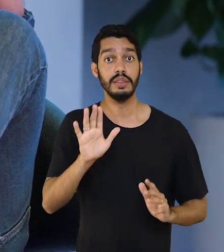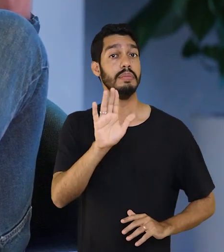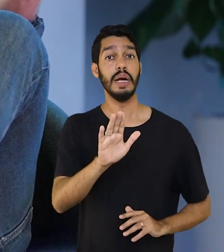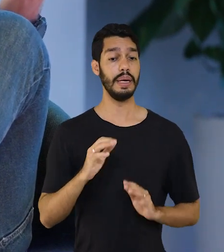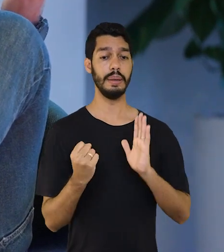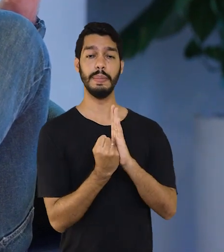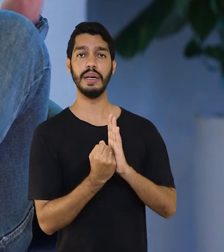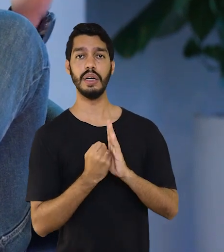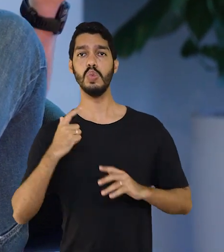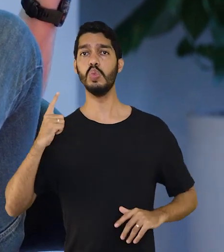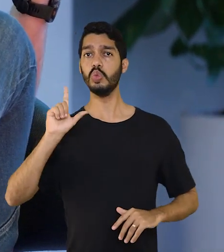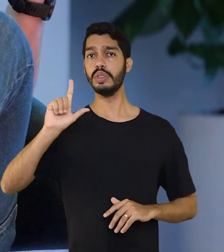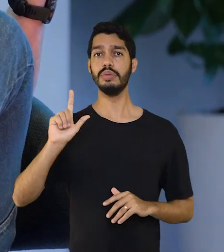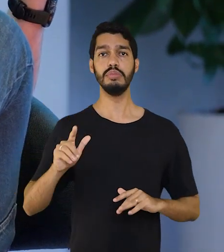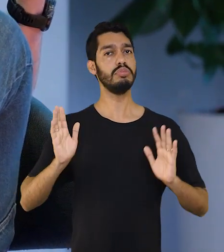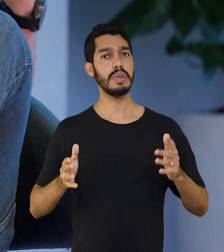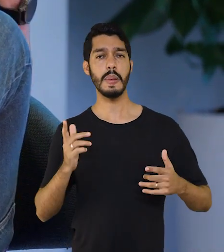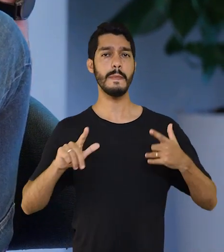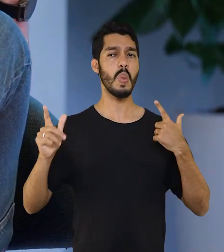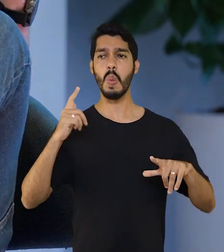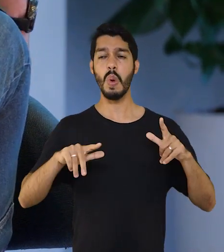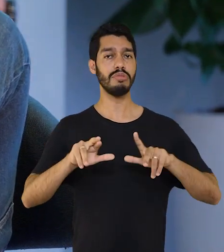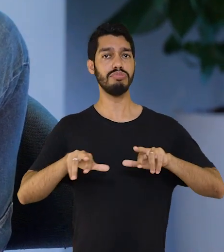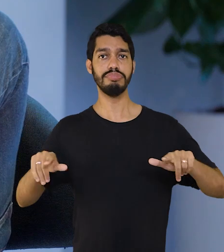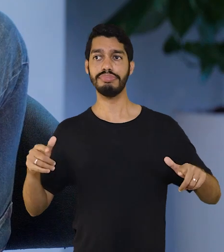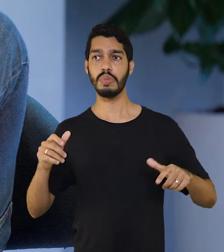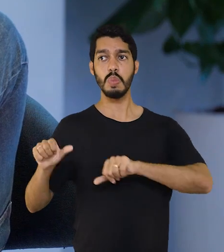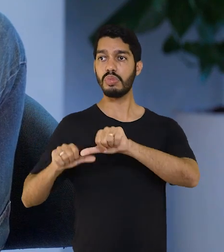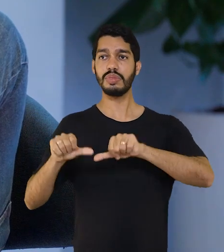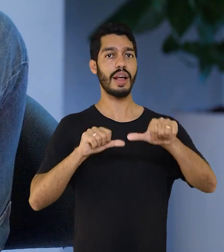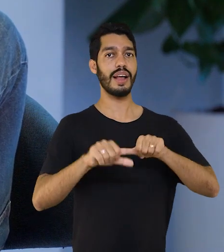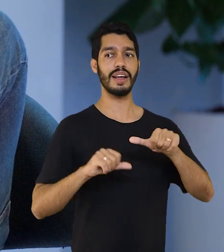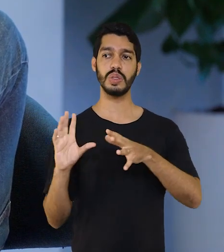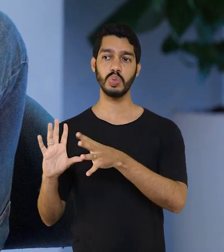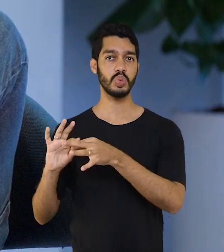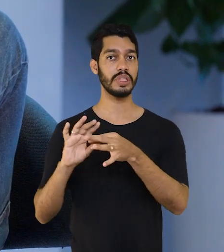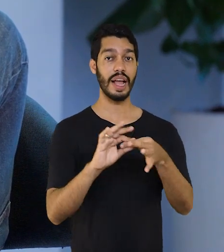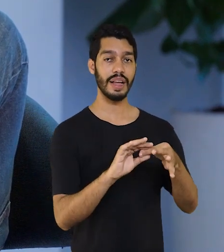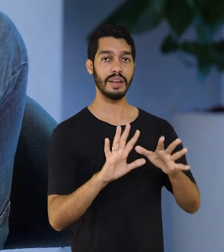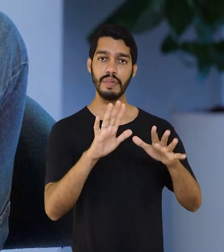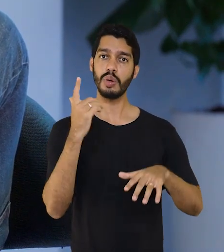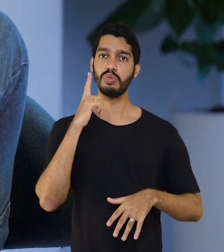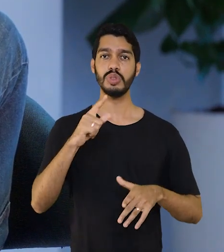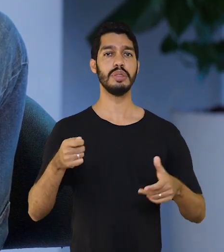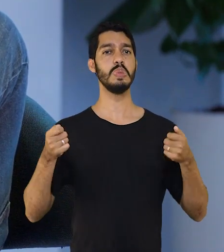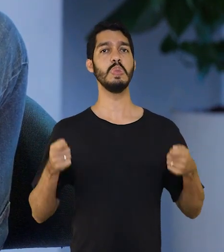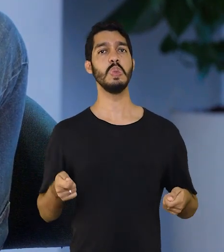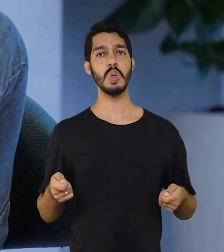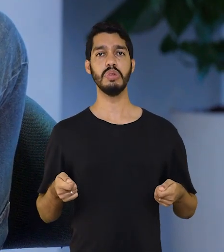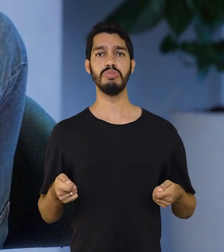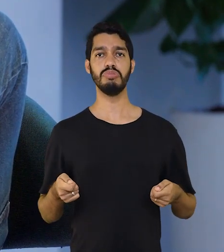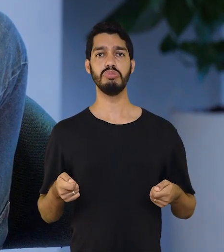pensa que ela conseguiu, apesar de tudo que aconteceu de mudança cultural, de contexto, se